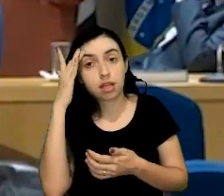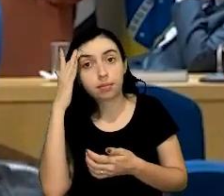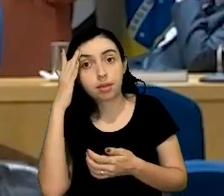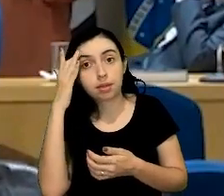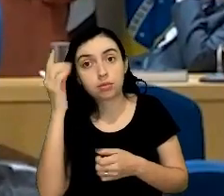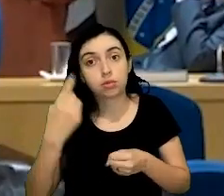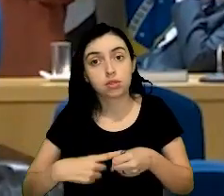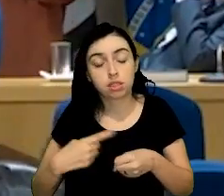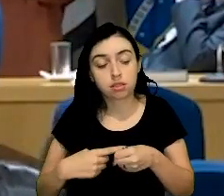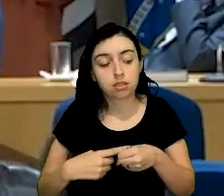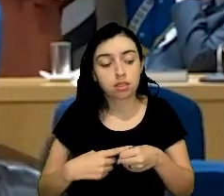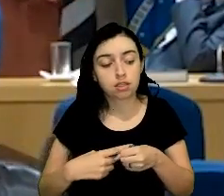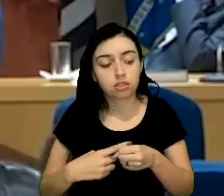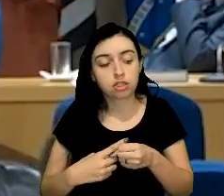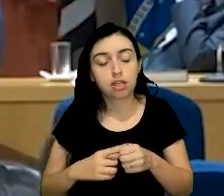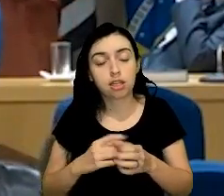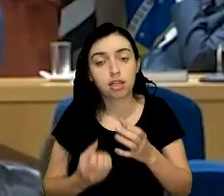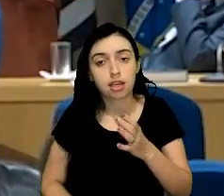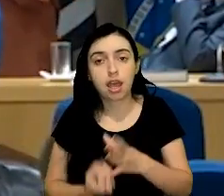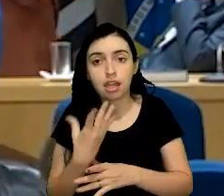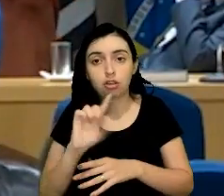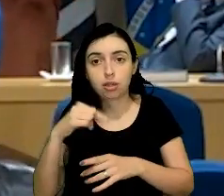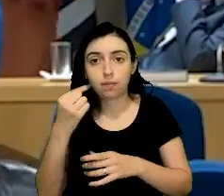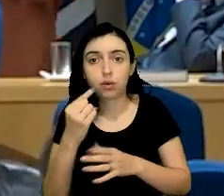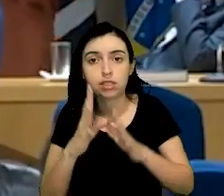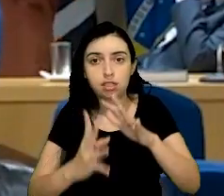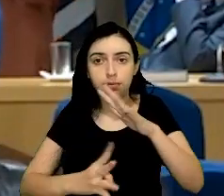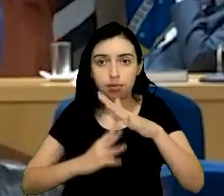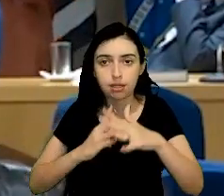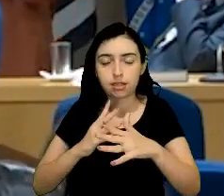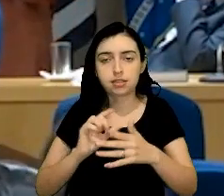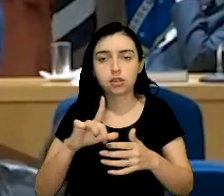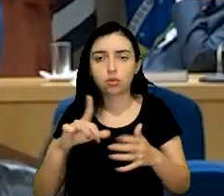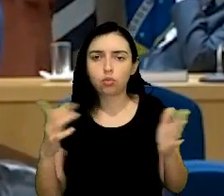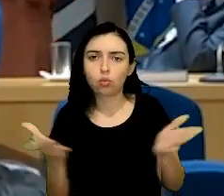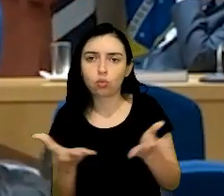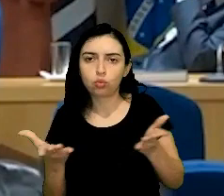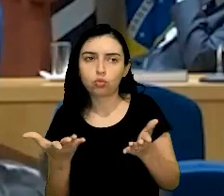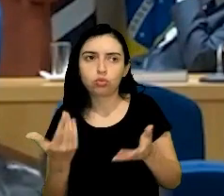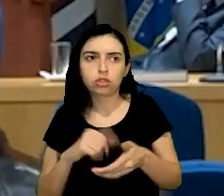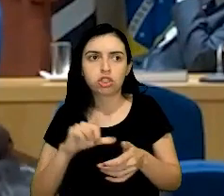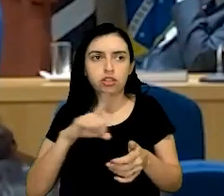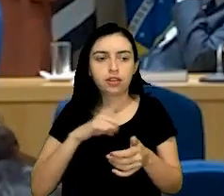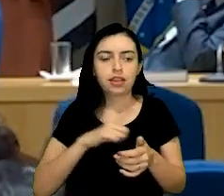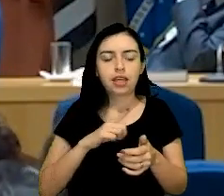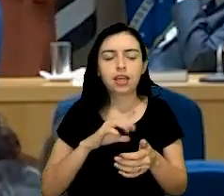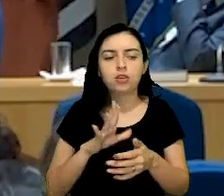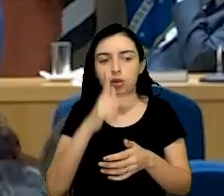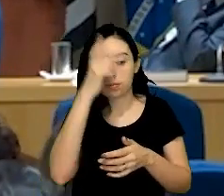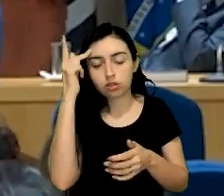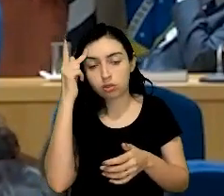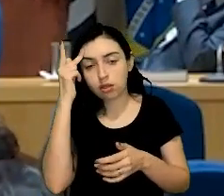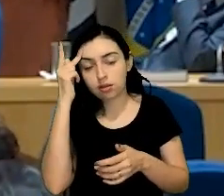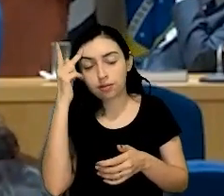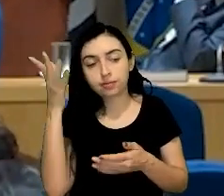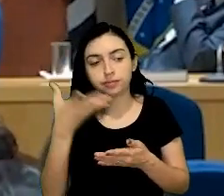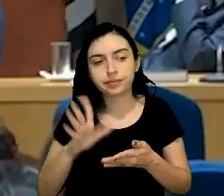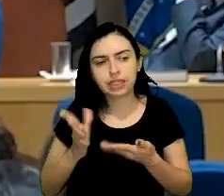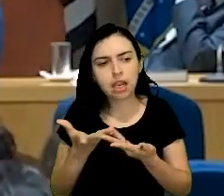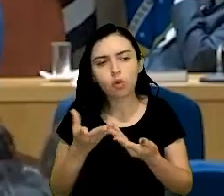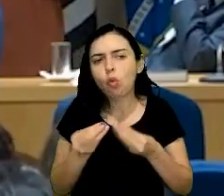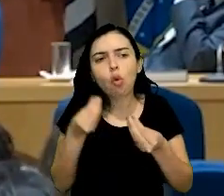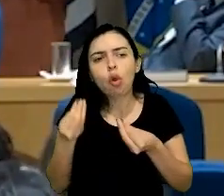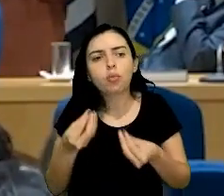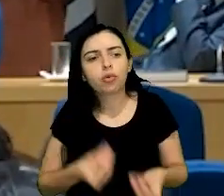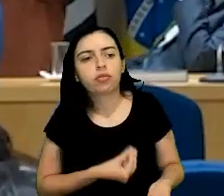partir da migração interna, e hoje nós temos lá o pessoal de Bangladesh. Né? Como que nós vamos conviver? Como que a prefeitura